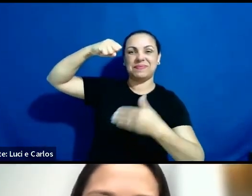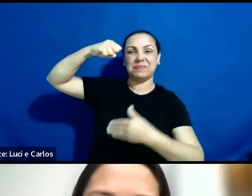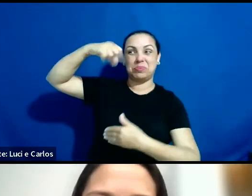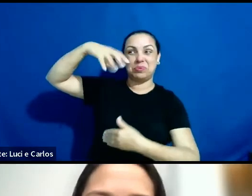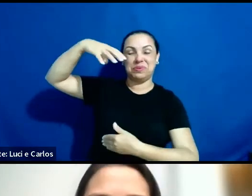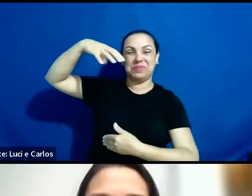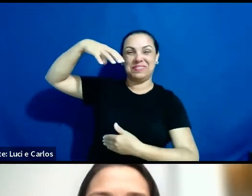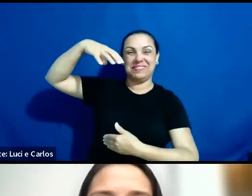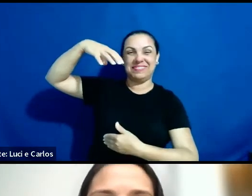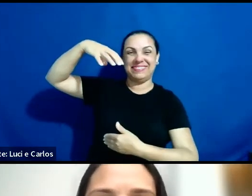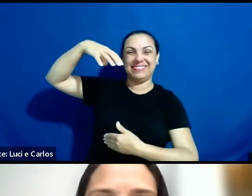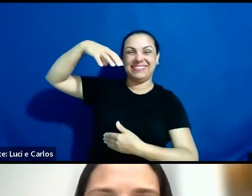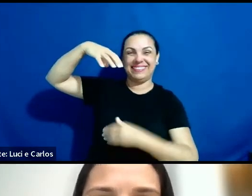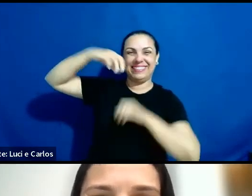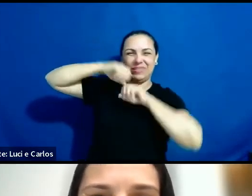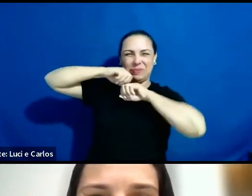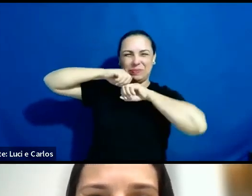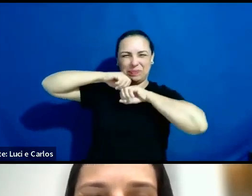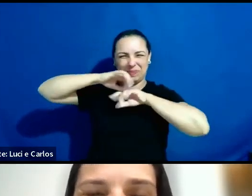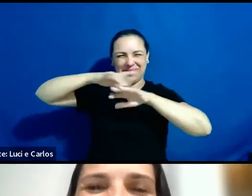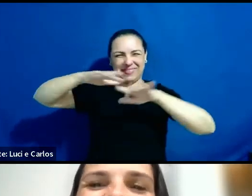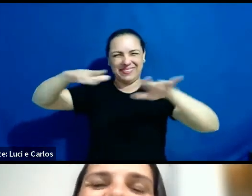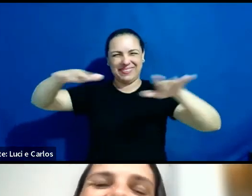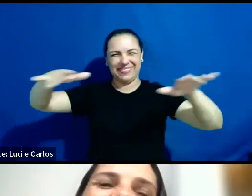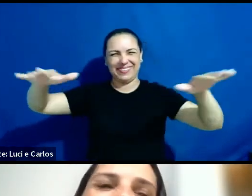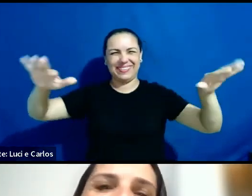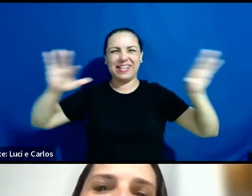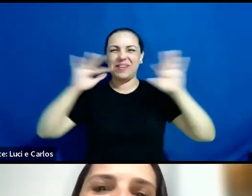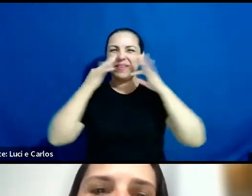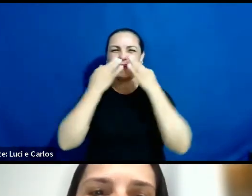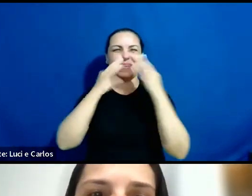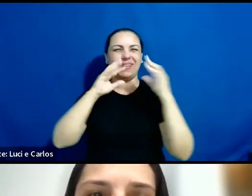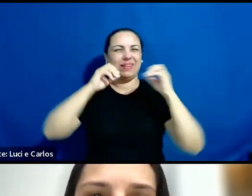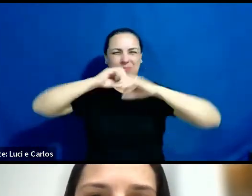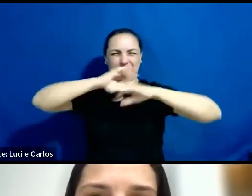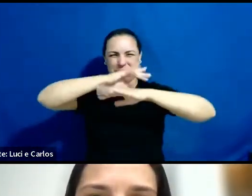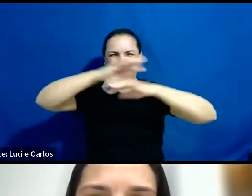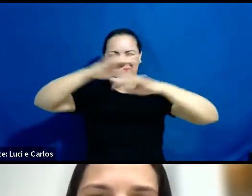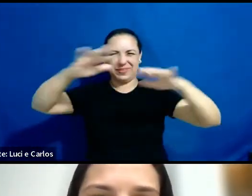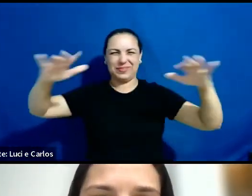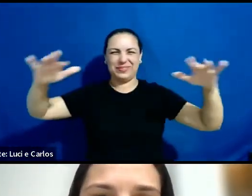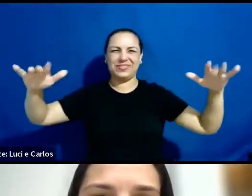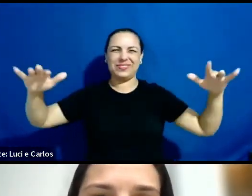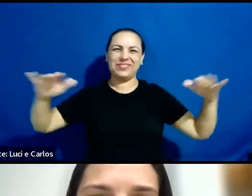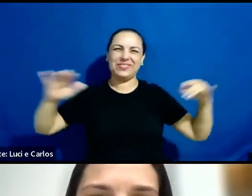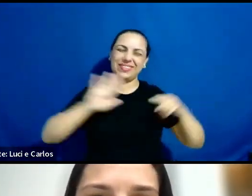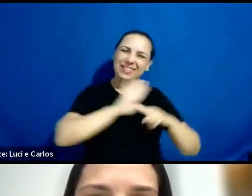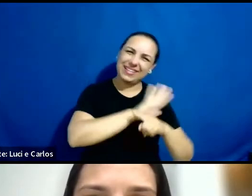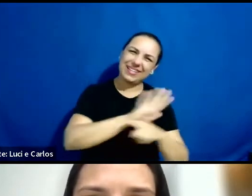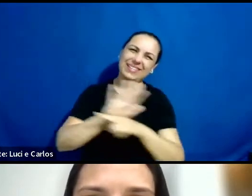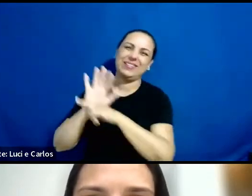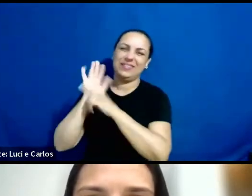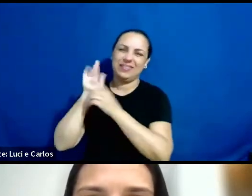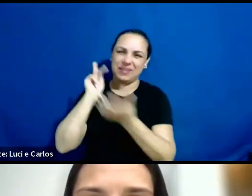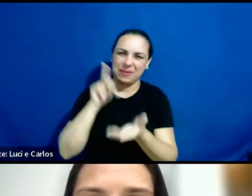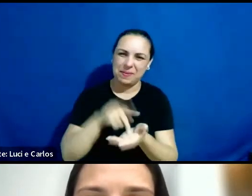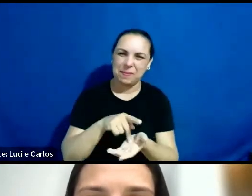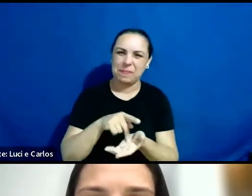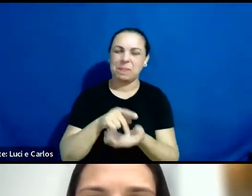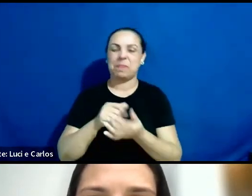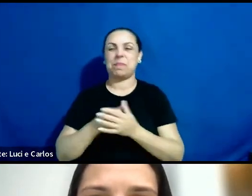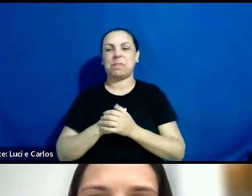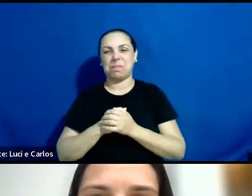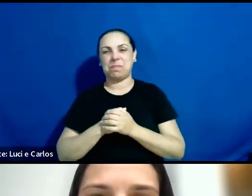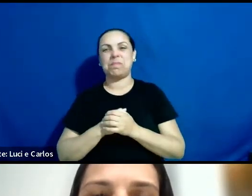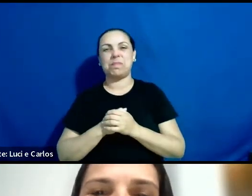acendeu e levou luz para todo mundo, hein? Graças a Deus. Muito então,